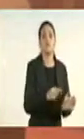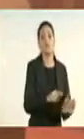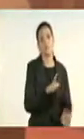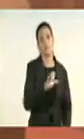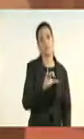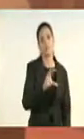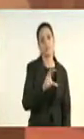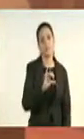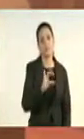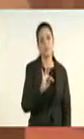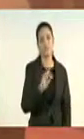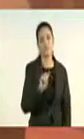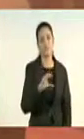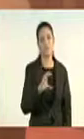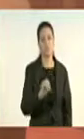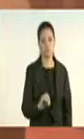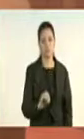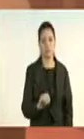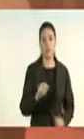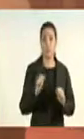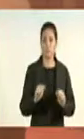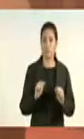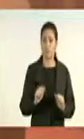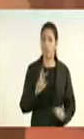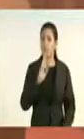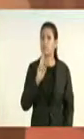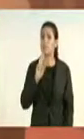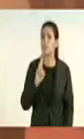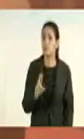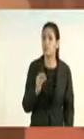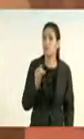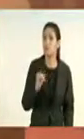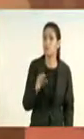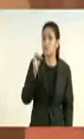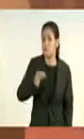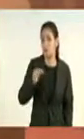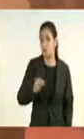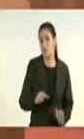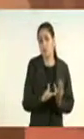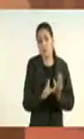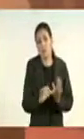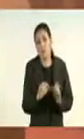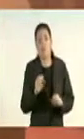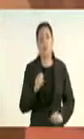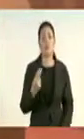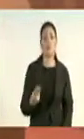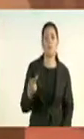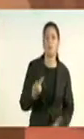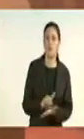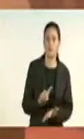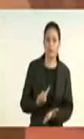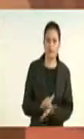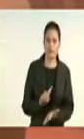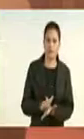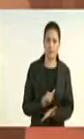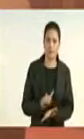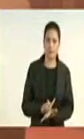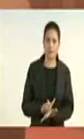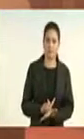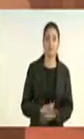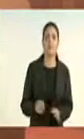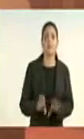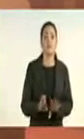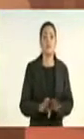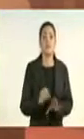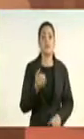legal ou não é legal a forma como foi composta a Comissão de Licitação do Estado e se são válidos ou não